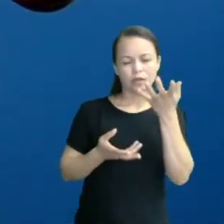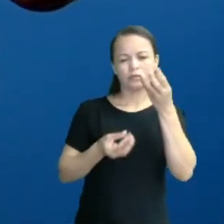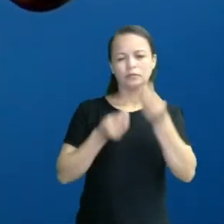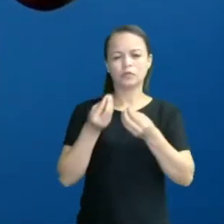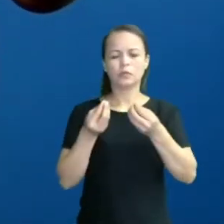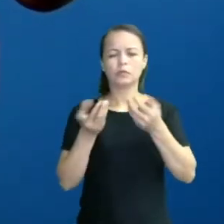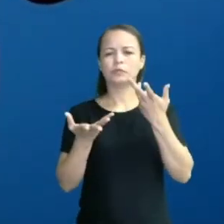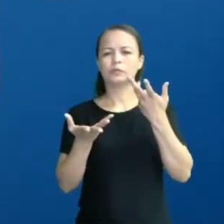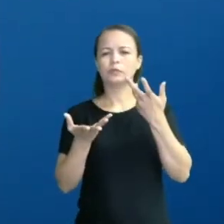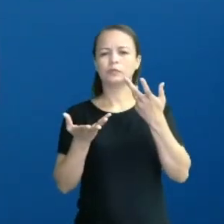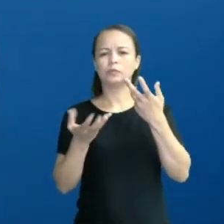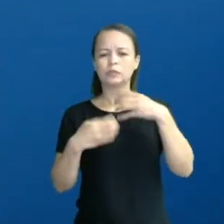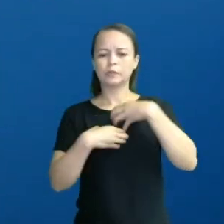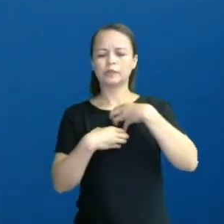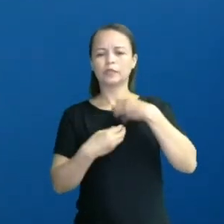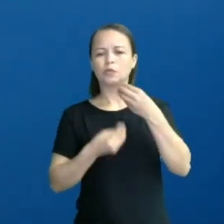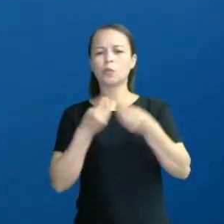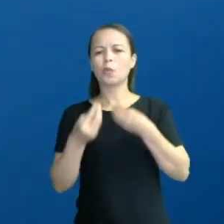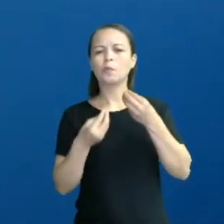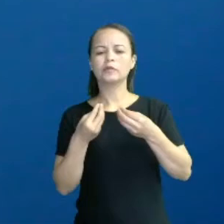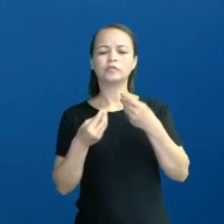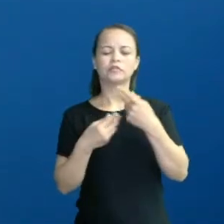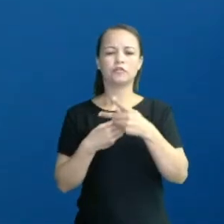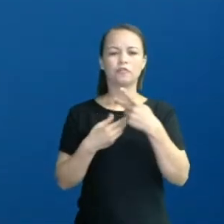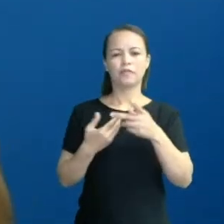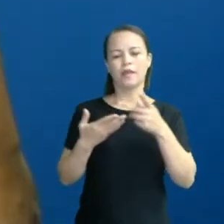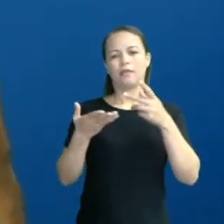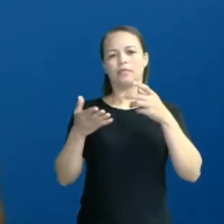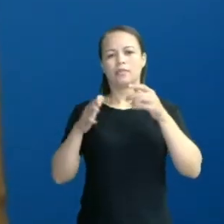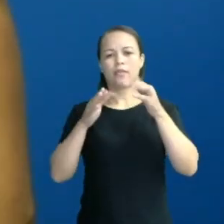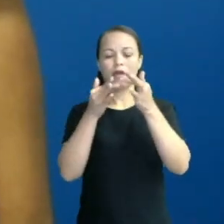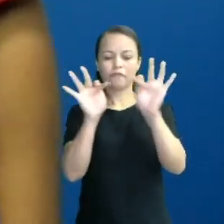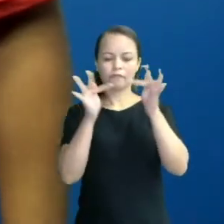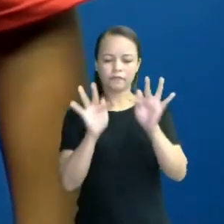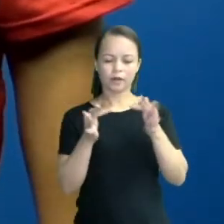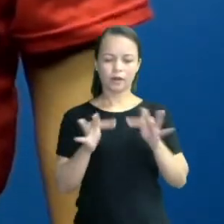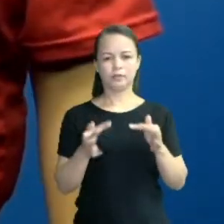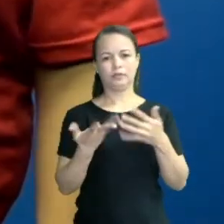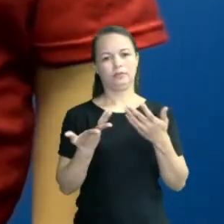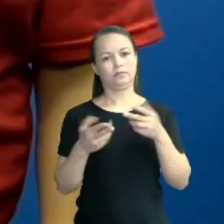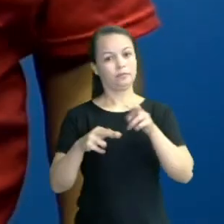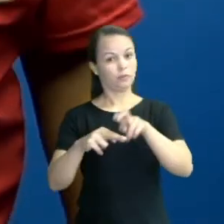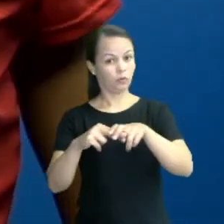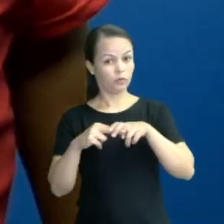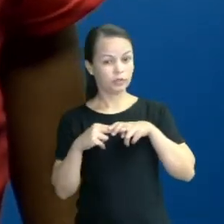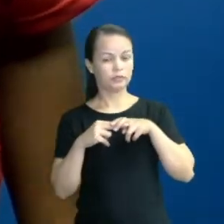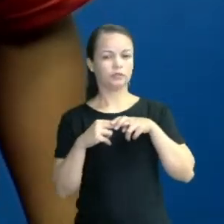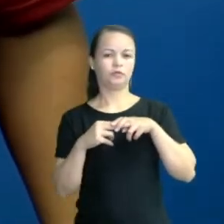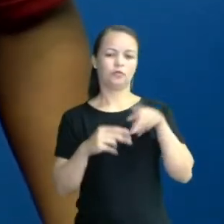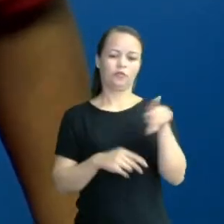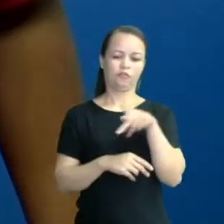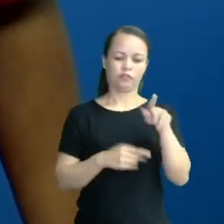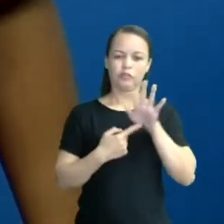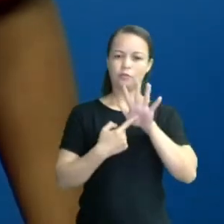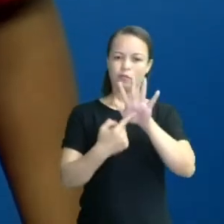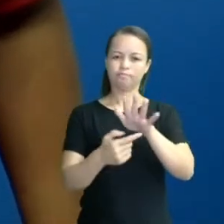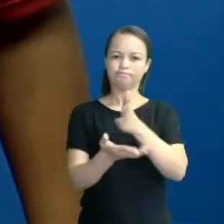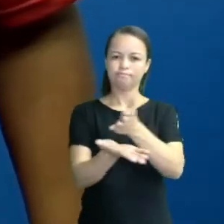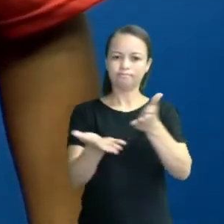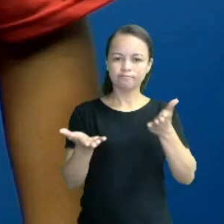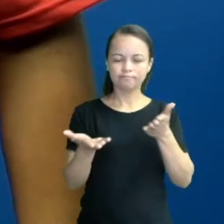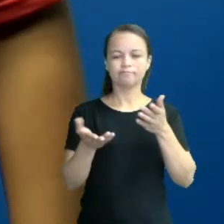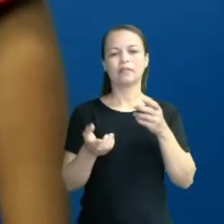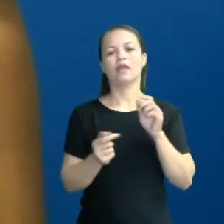do sentido que ela estiver na frase, a gente se confundir. Por isso que o professor também trouxe em frases. Vamos